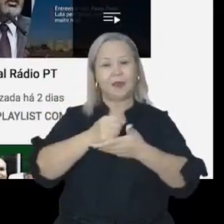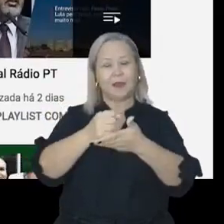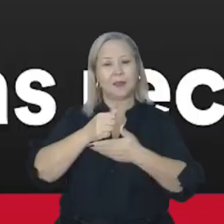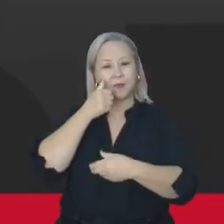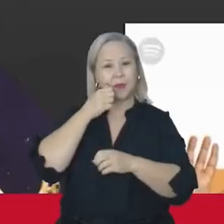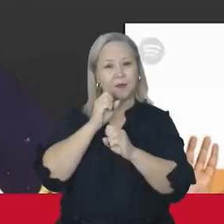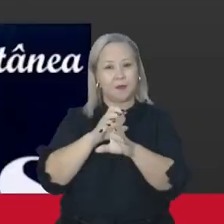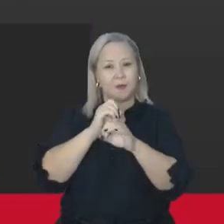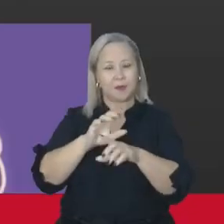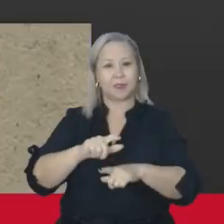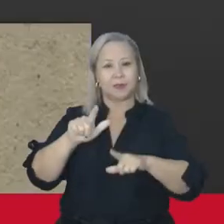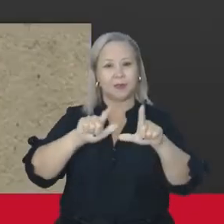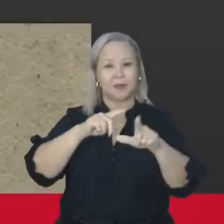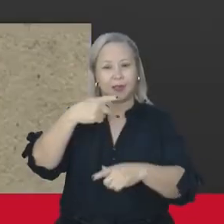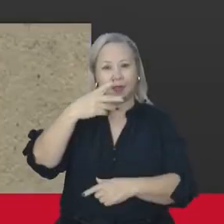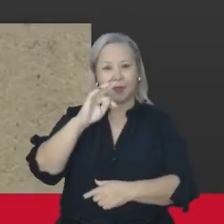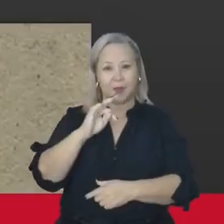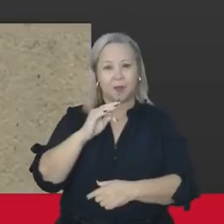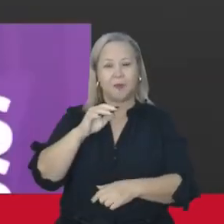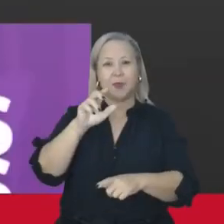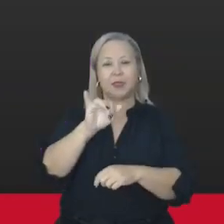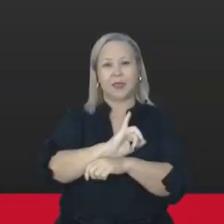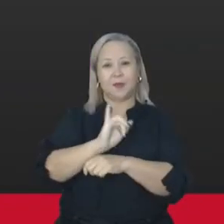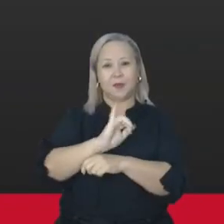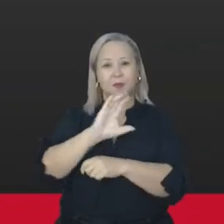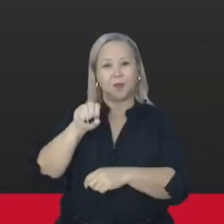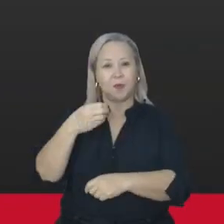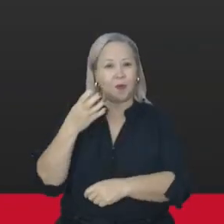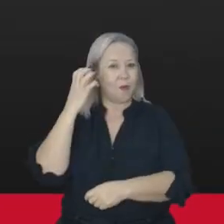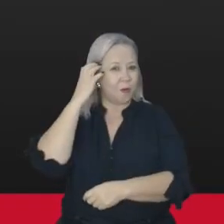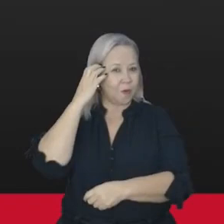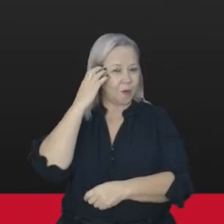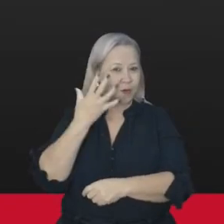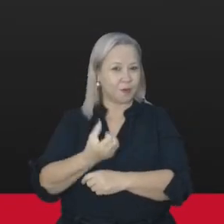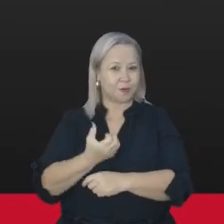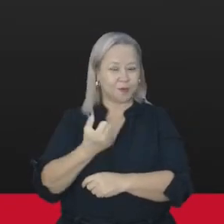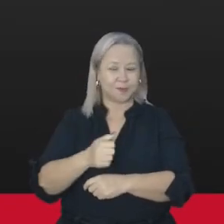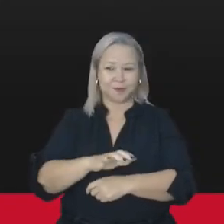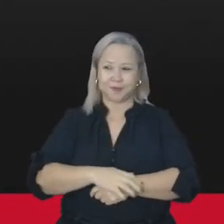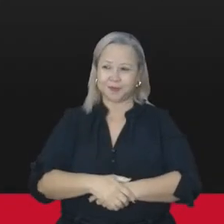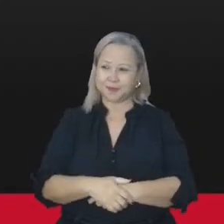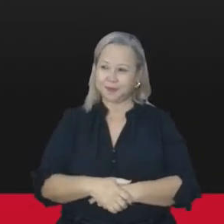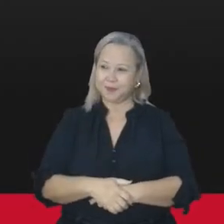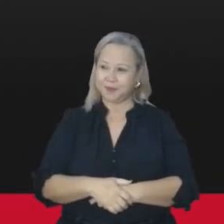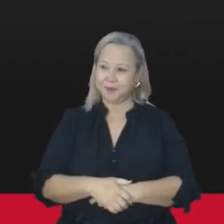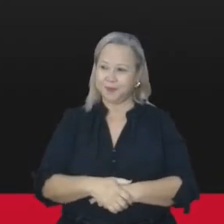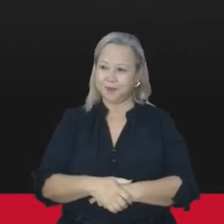canal da TVPT no YouTube ou em formato de podcast no Spotify.